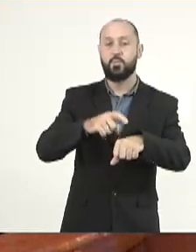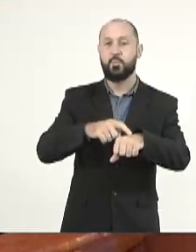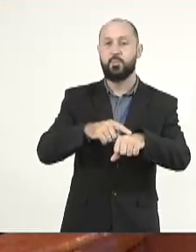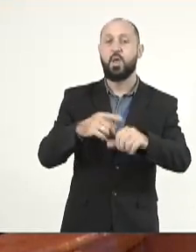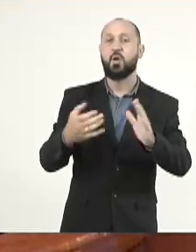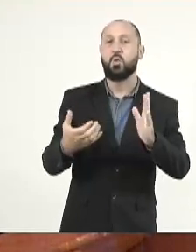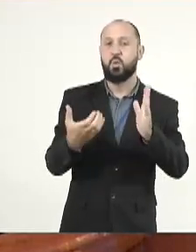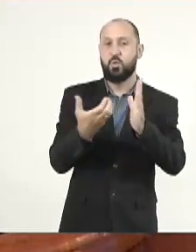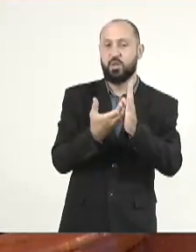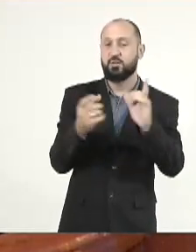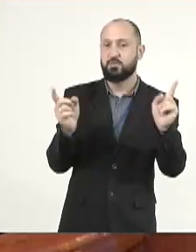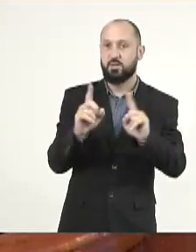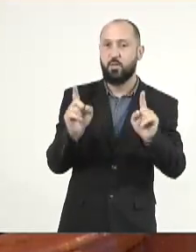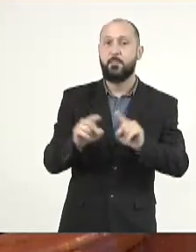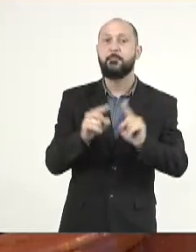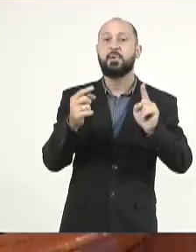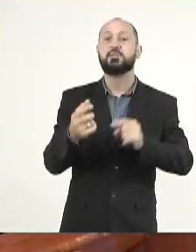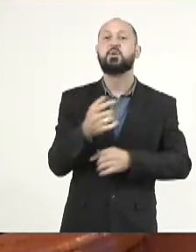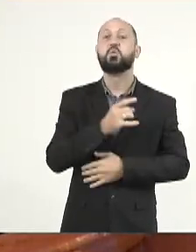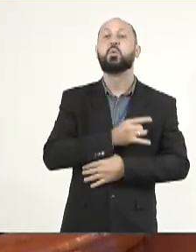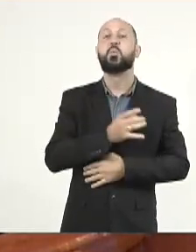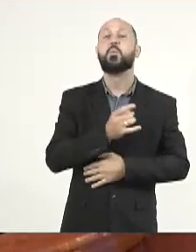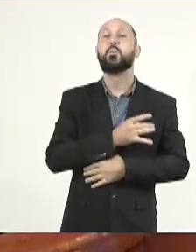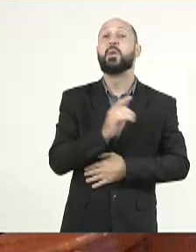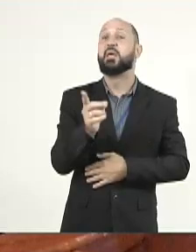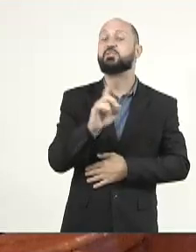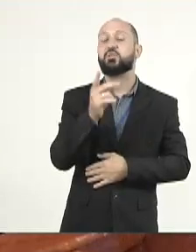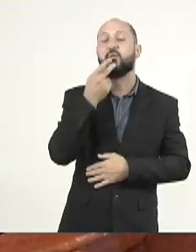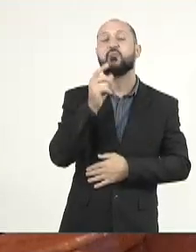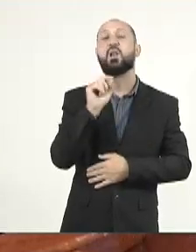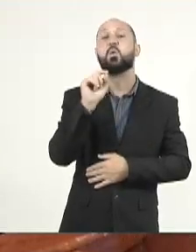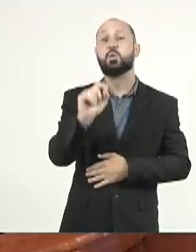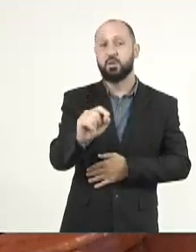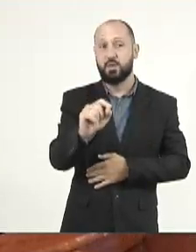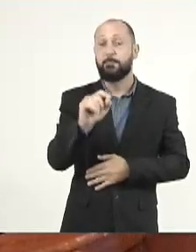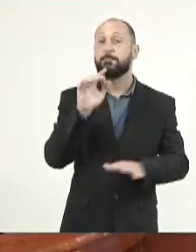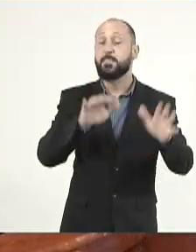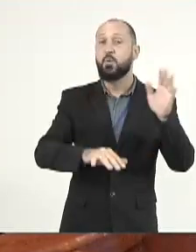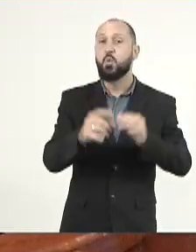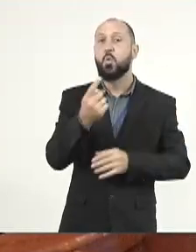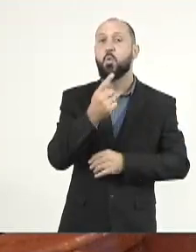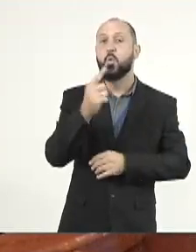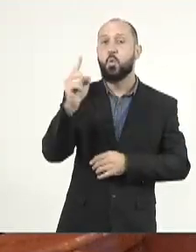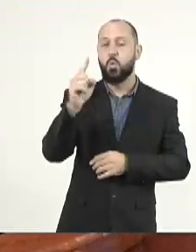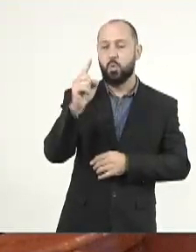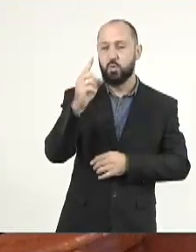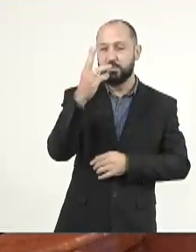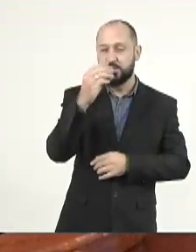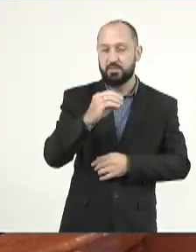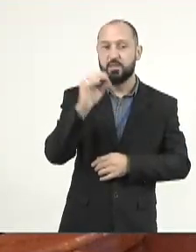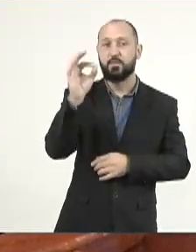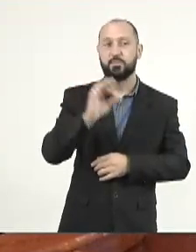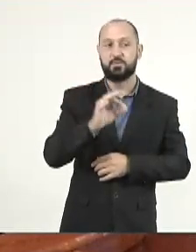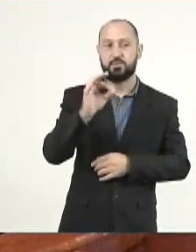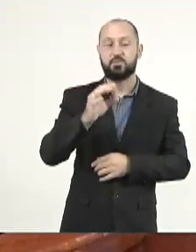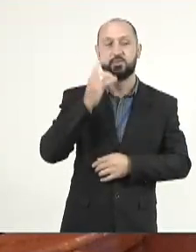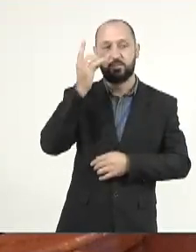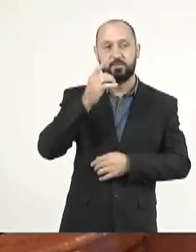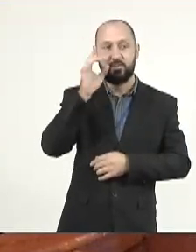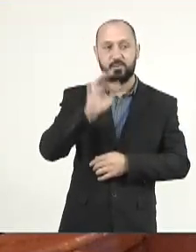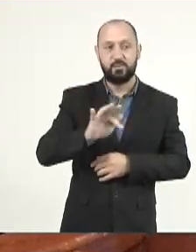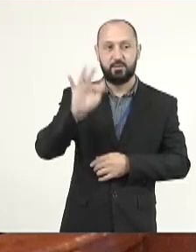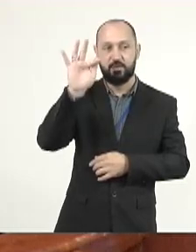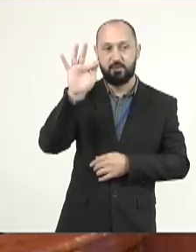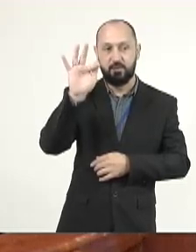Congresso Nacional, mas eu não tenho medo nem receio de dizer que pelo menos 1/3 dos deputados federais